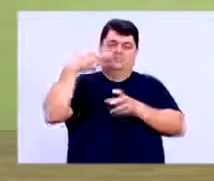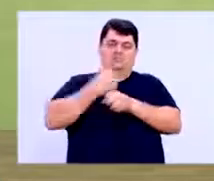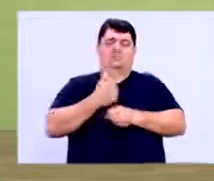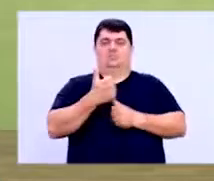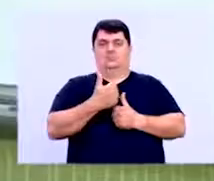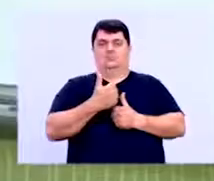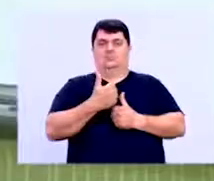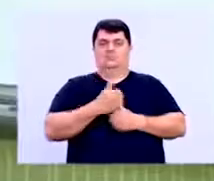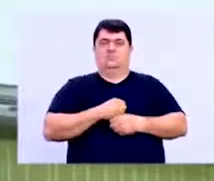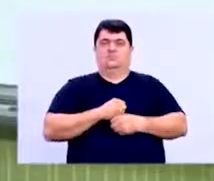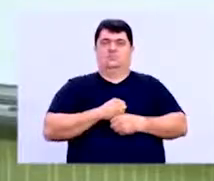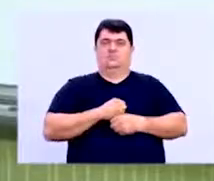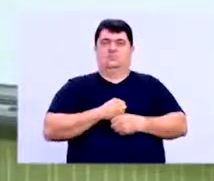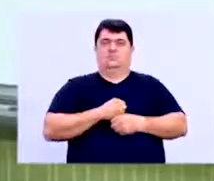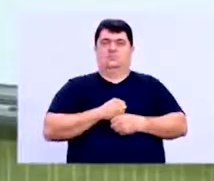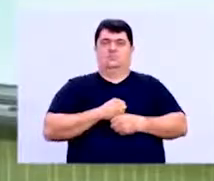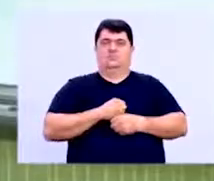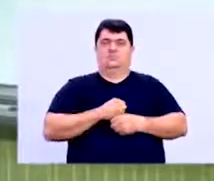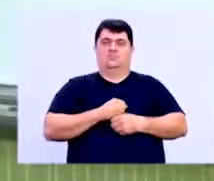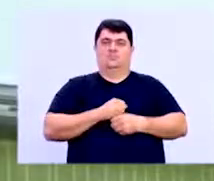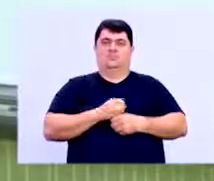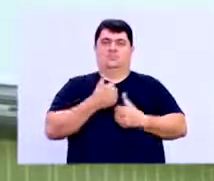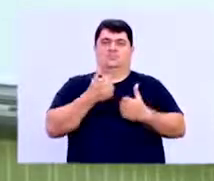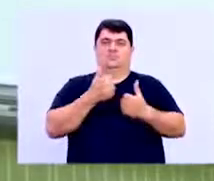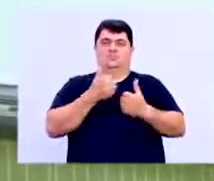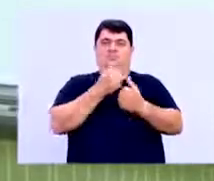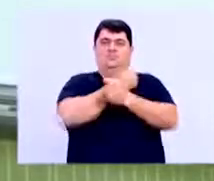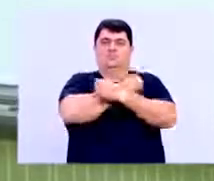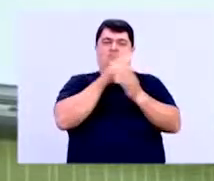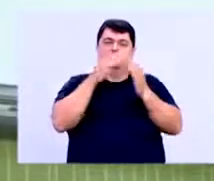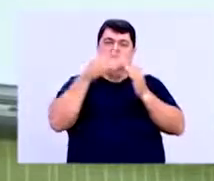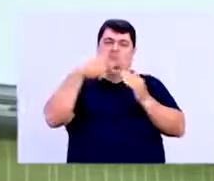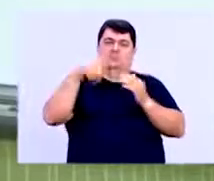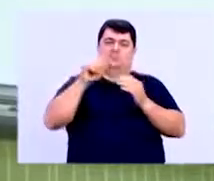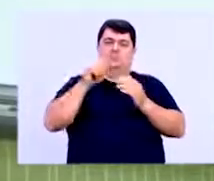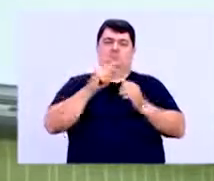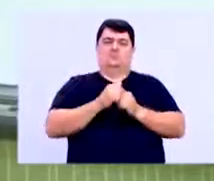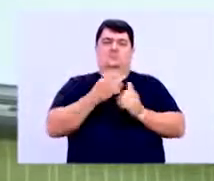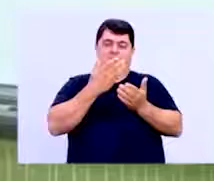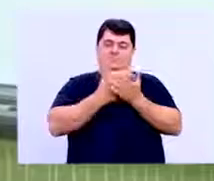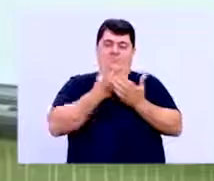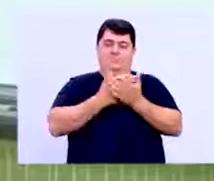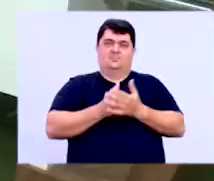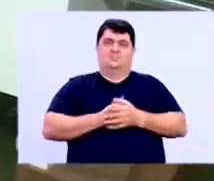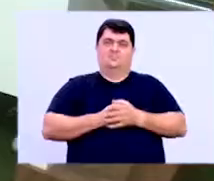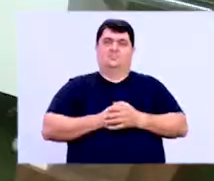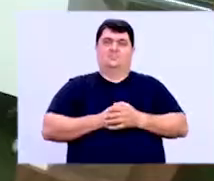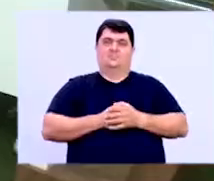Não percam a revisão, pessoal. Vamos para casa e vamos estudar.